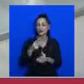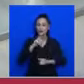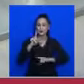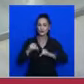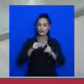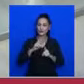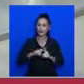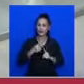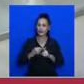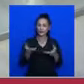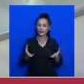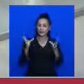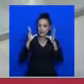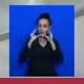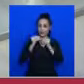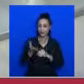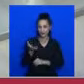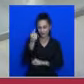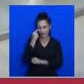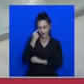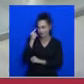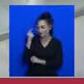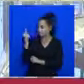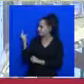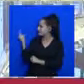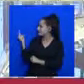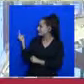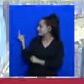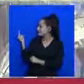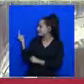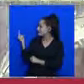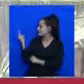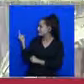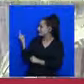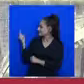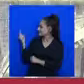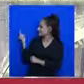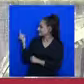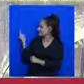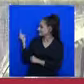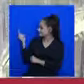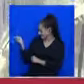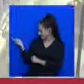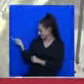dupla cena desta noite. Bolas posicionadas, valendo!